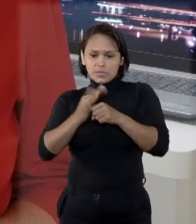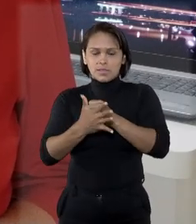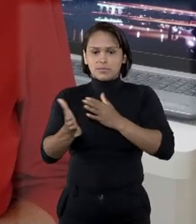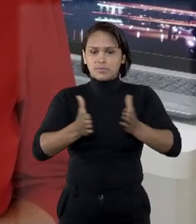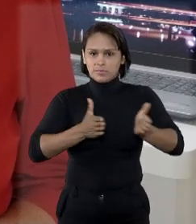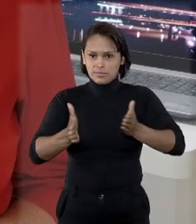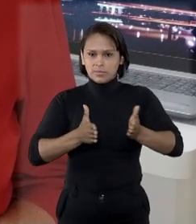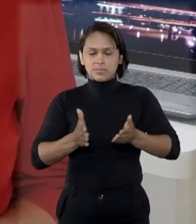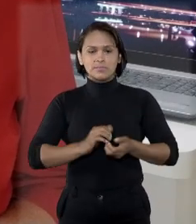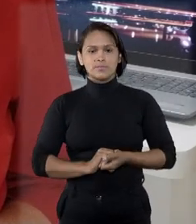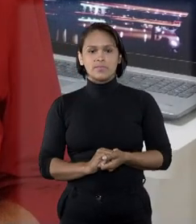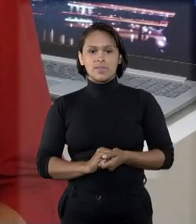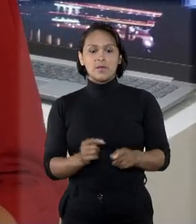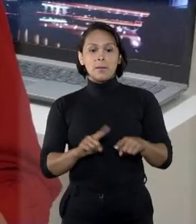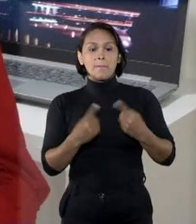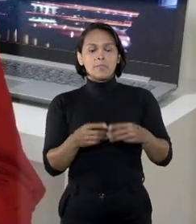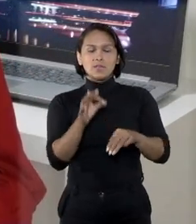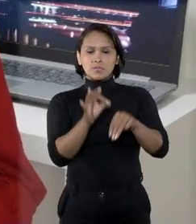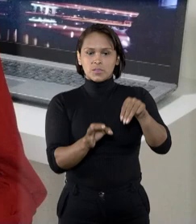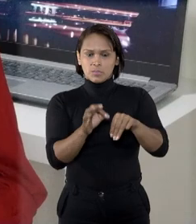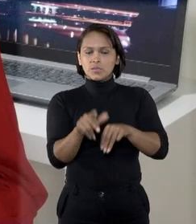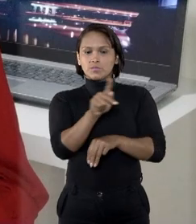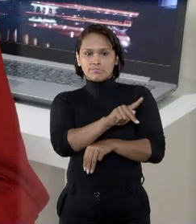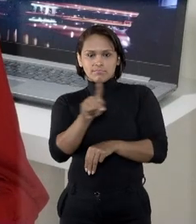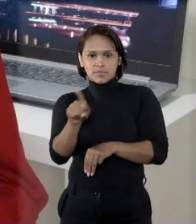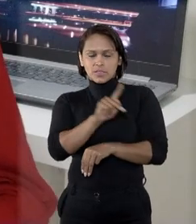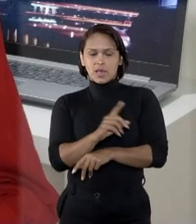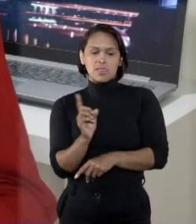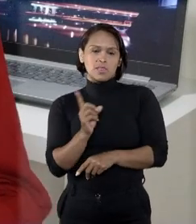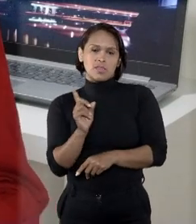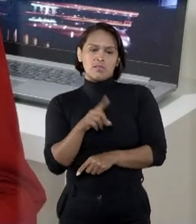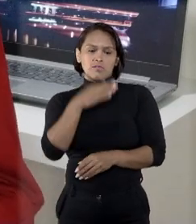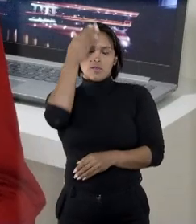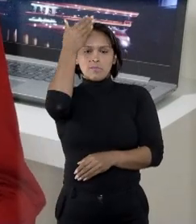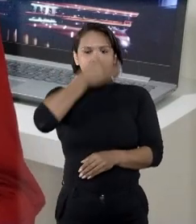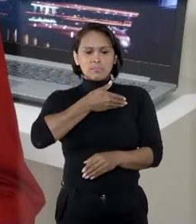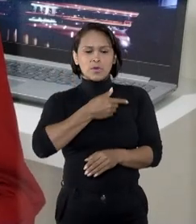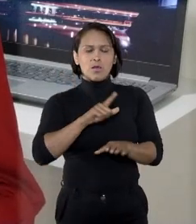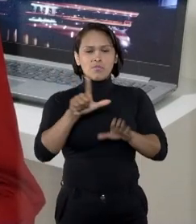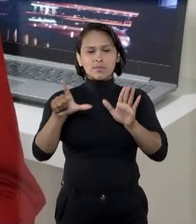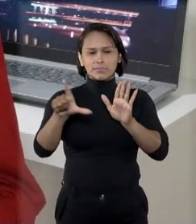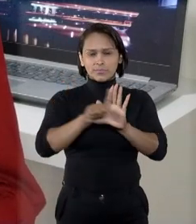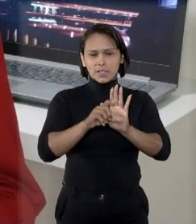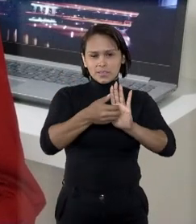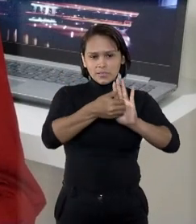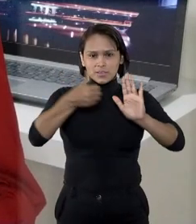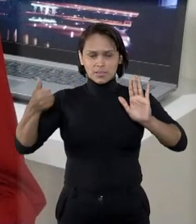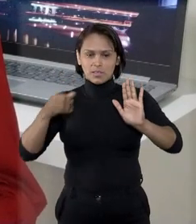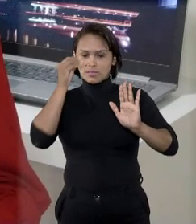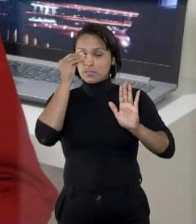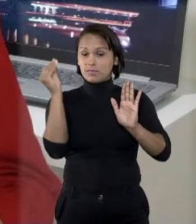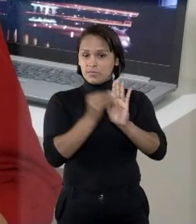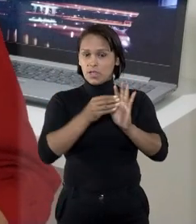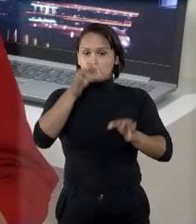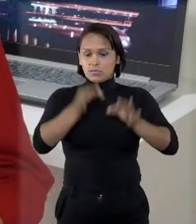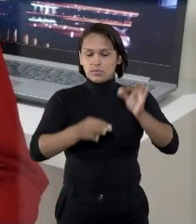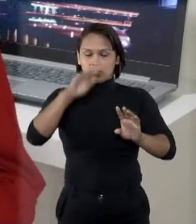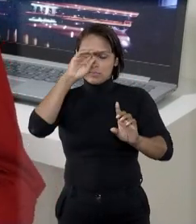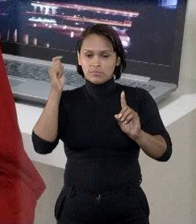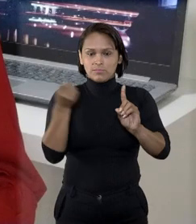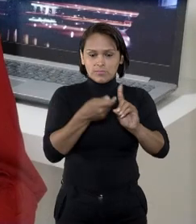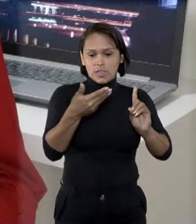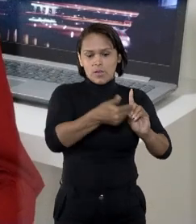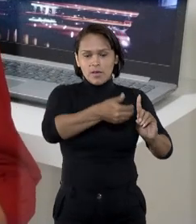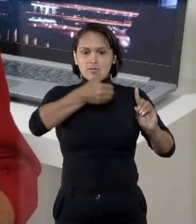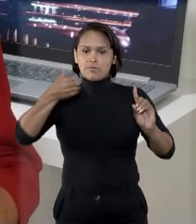à pandemia da Covid-19. Mas para o ministro Humberto Martins, não foi comprovada a ilegalidade na decisão judicial que